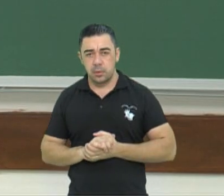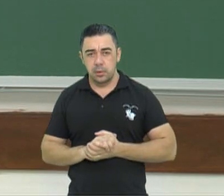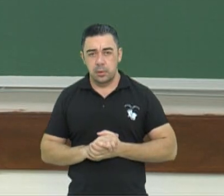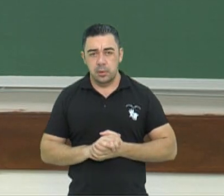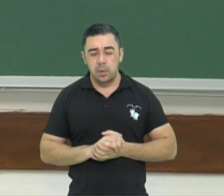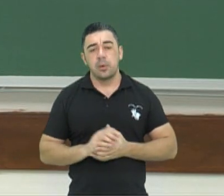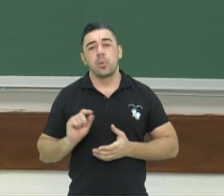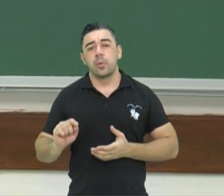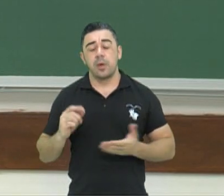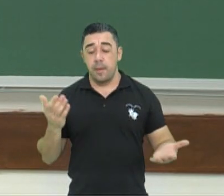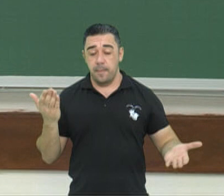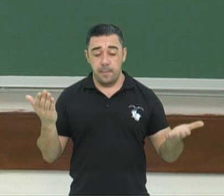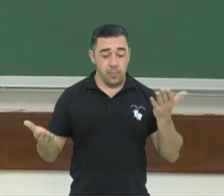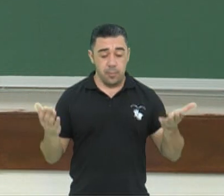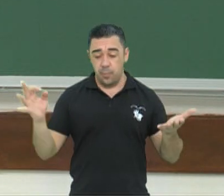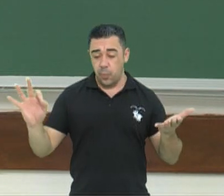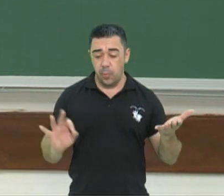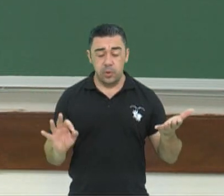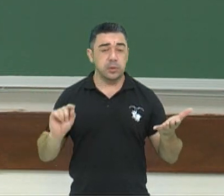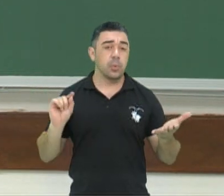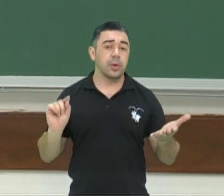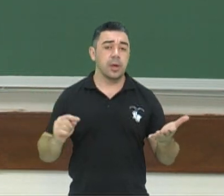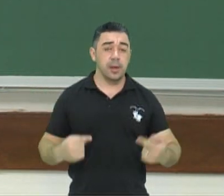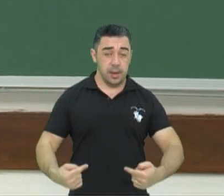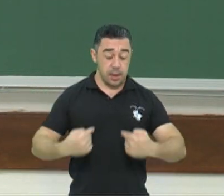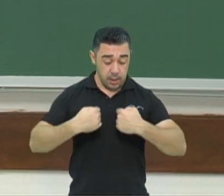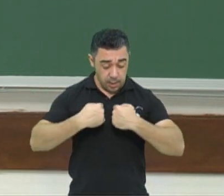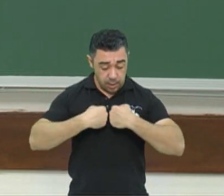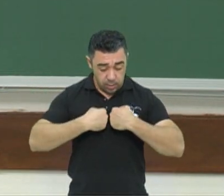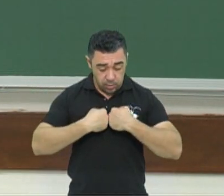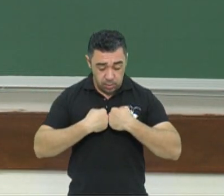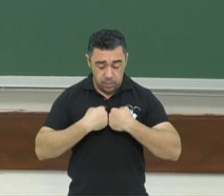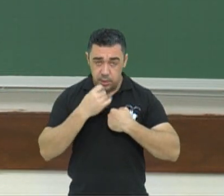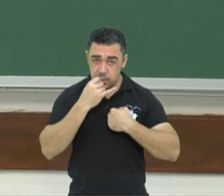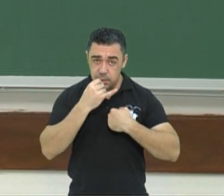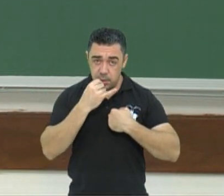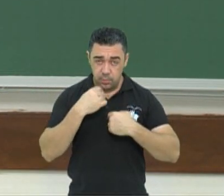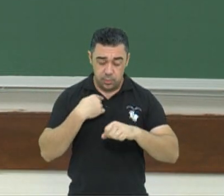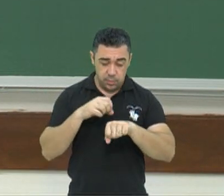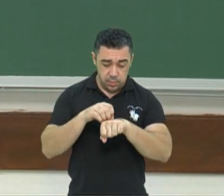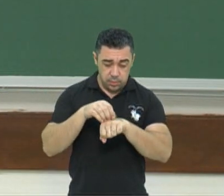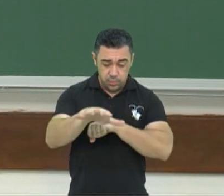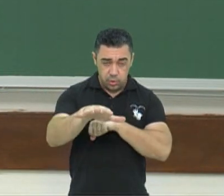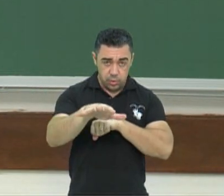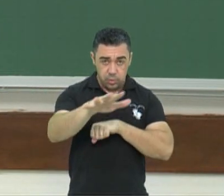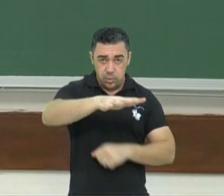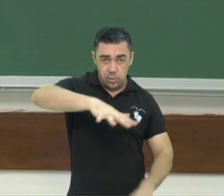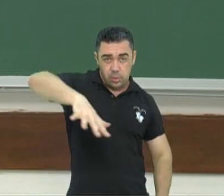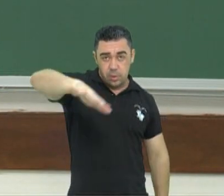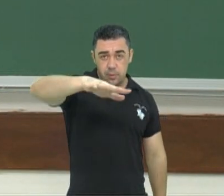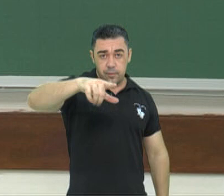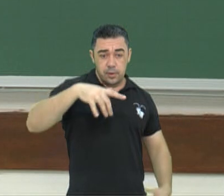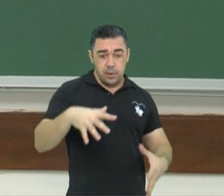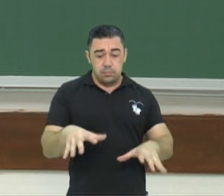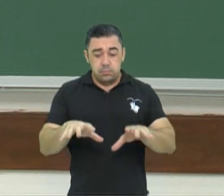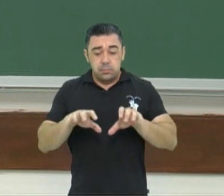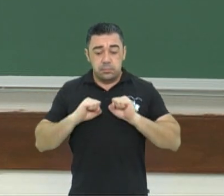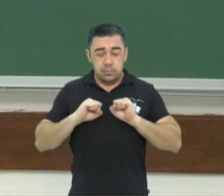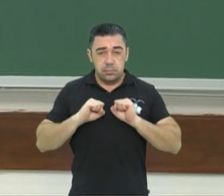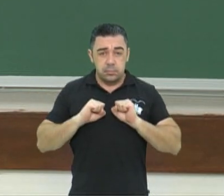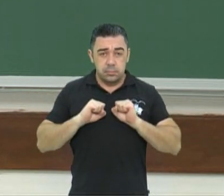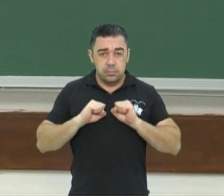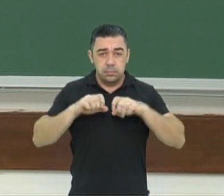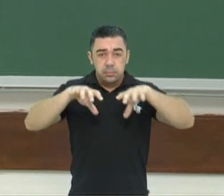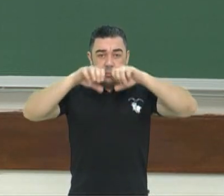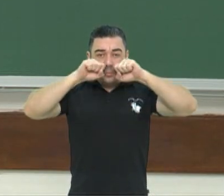proporcionalidade que existe é que eu passo uma mensagem E você recebendo o indício das mensagens, você